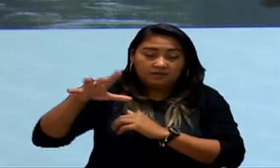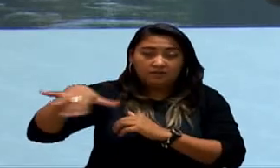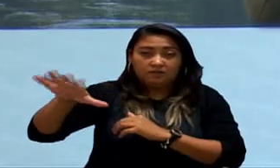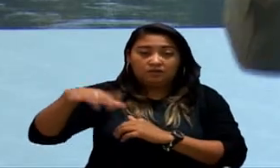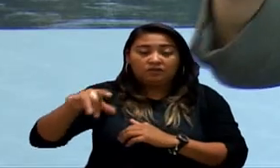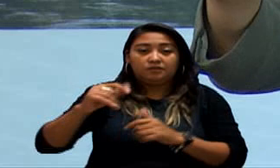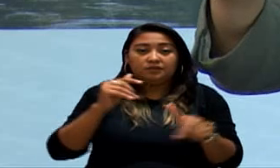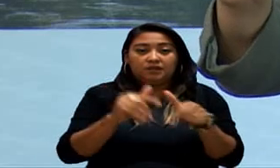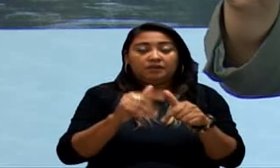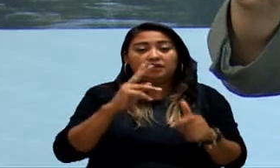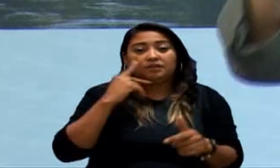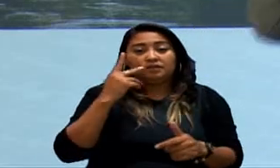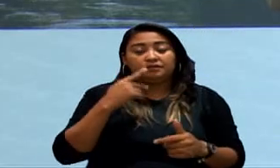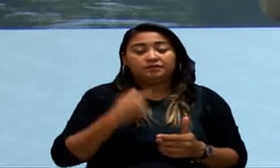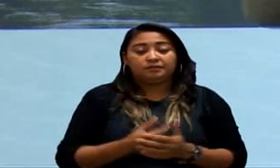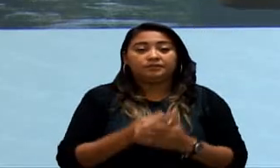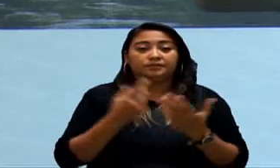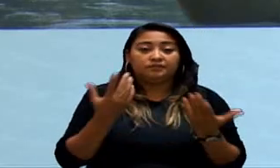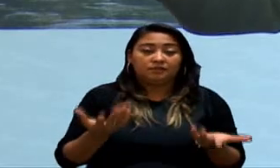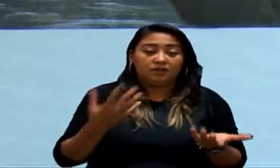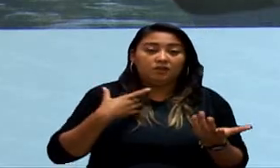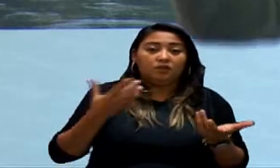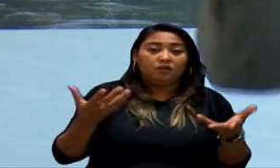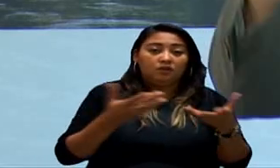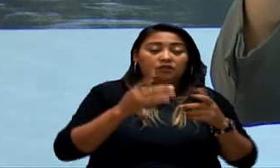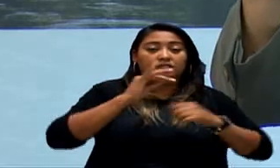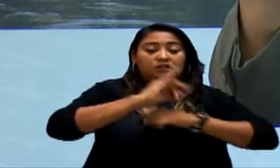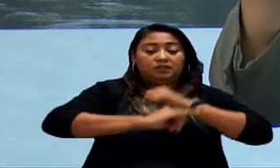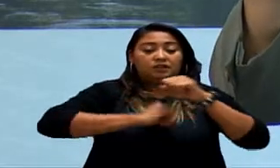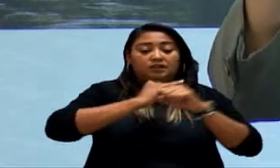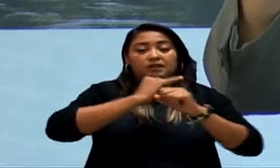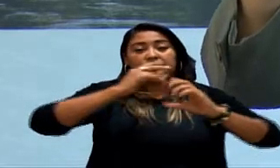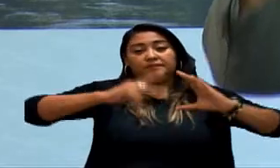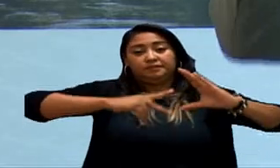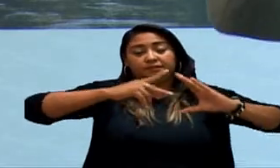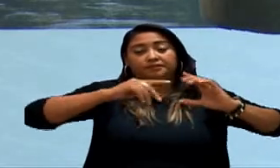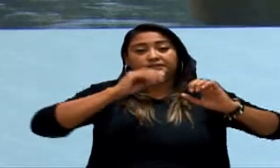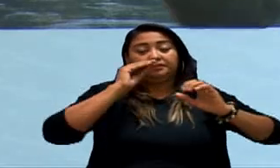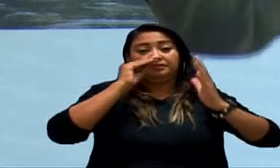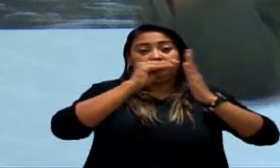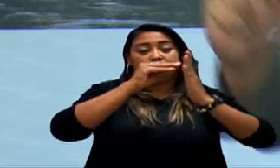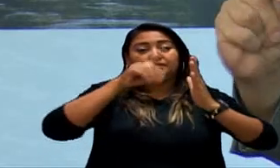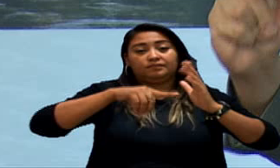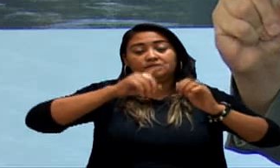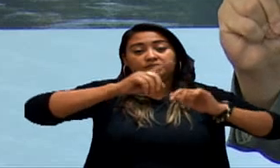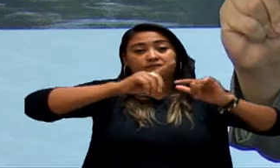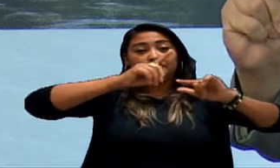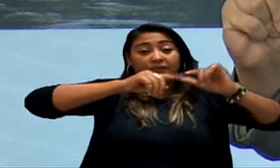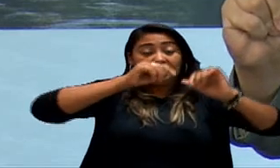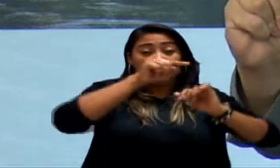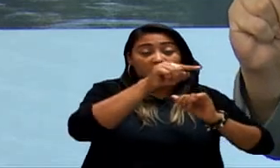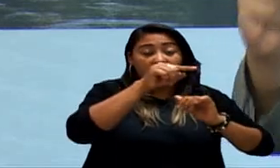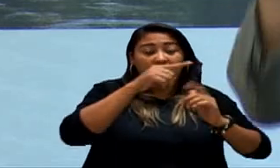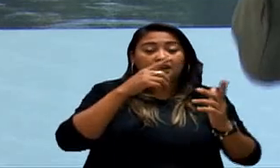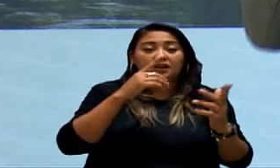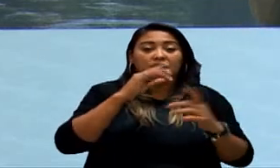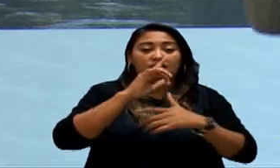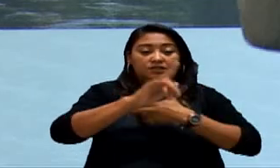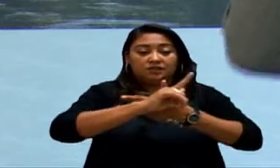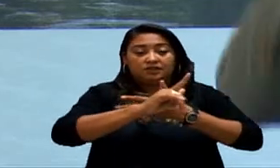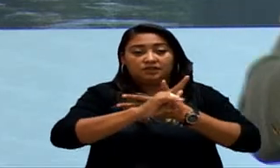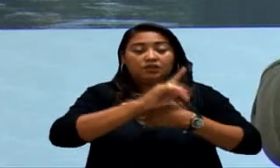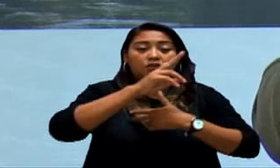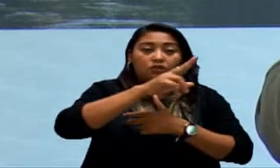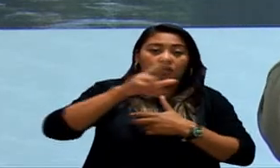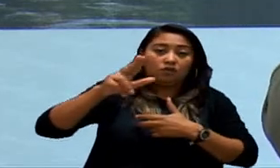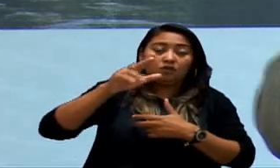sobre o trabalho do vereador. Então, quem entrar hoje na página da Câmara Municipal, vai entrar lá, matéria legislativa. Então, ela vai entrar lá no nome